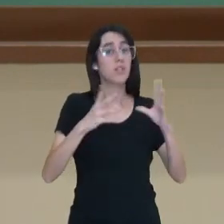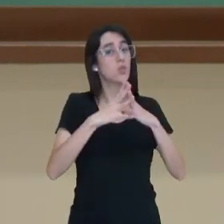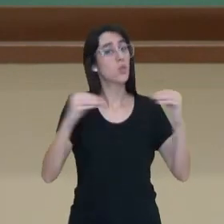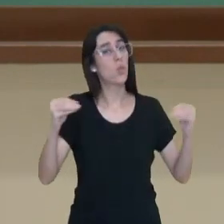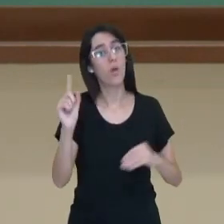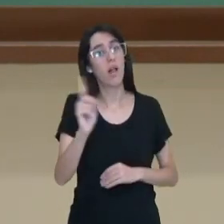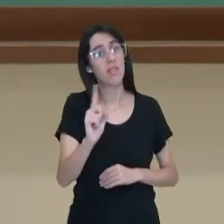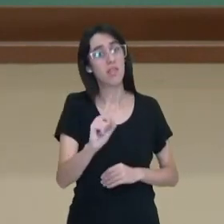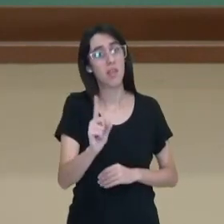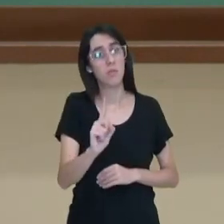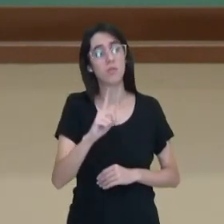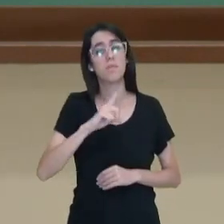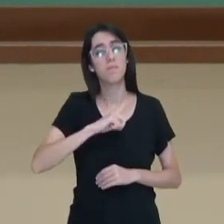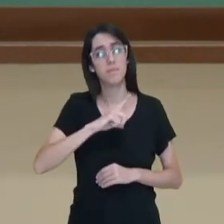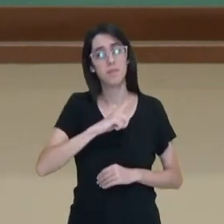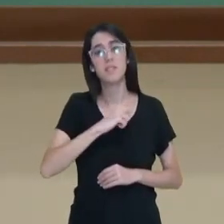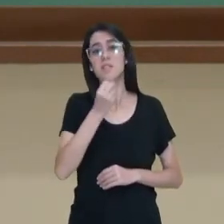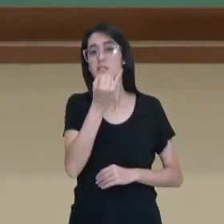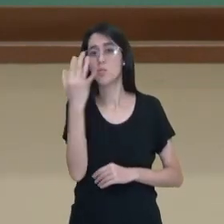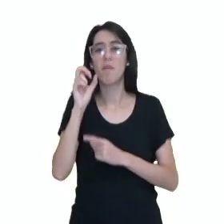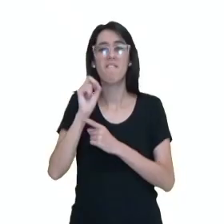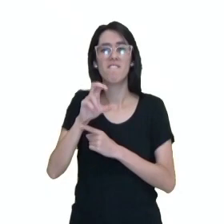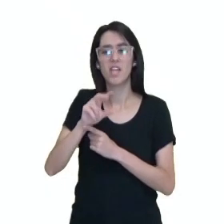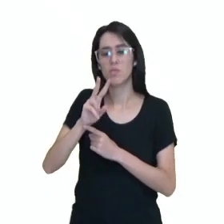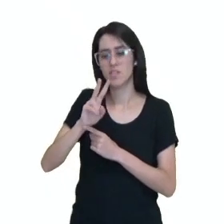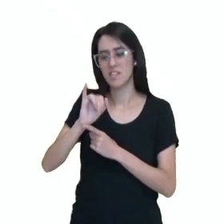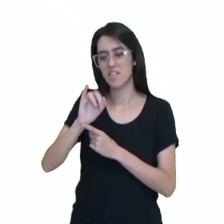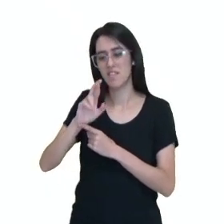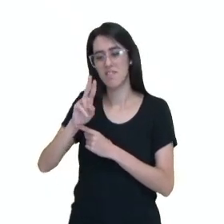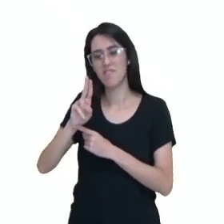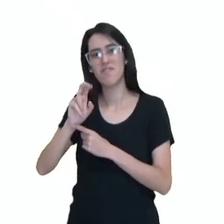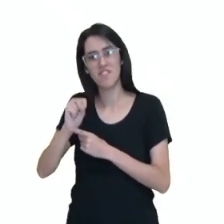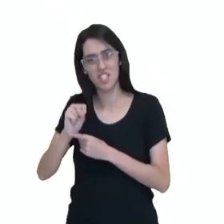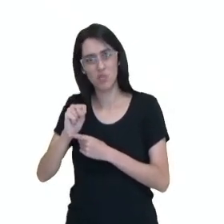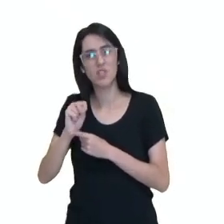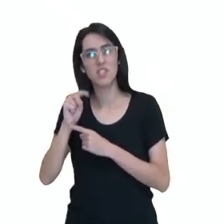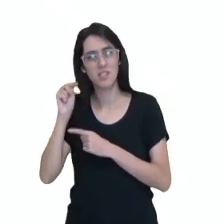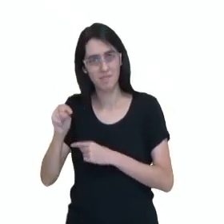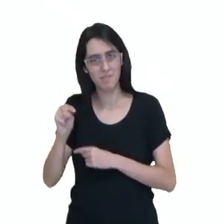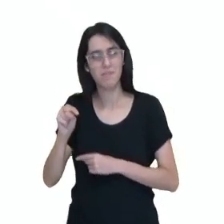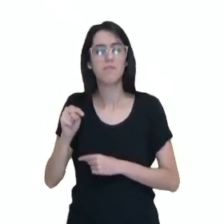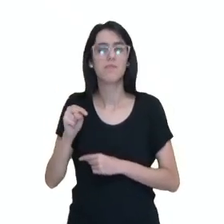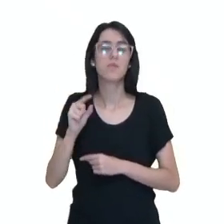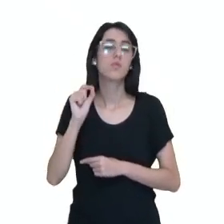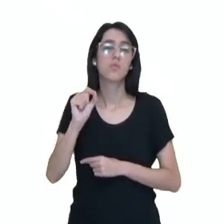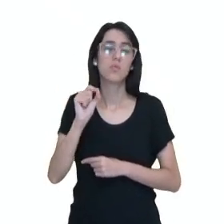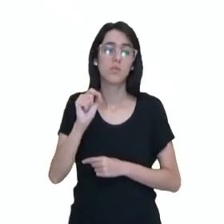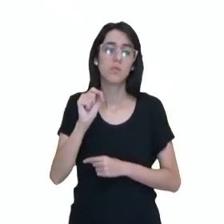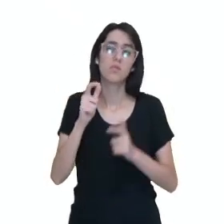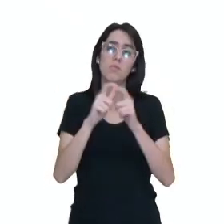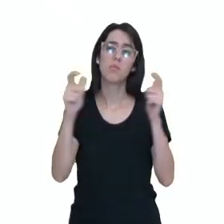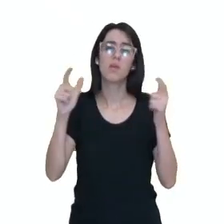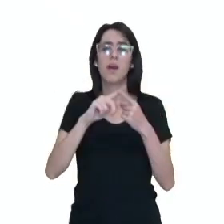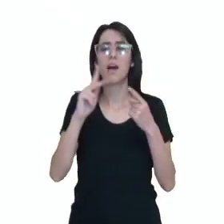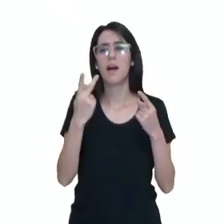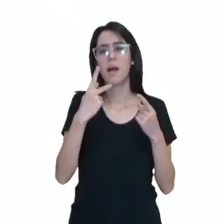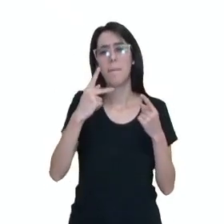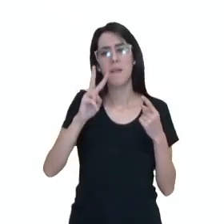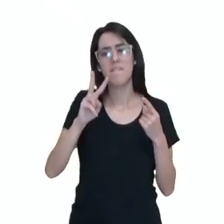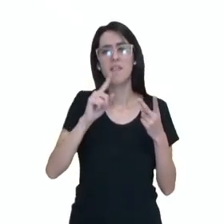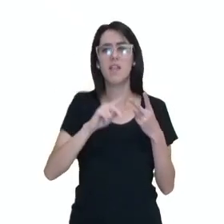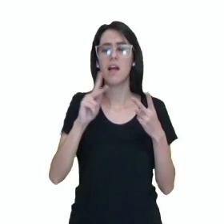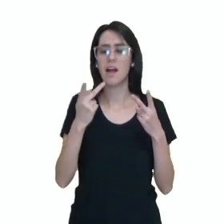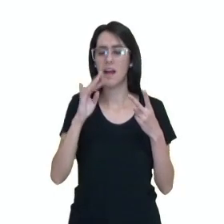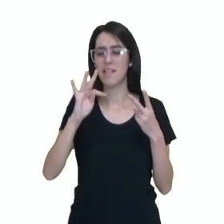que são causadas por vírus, você tem razão, tá? As istes causadas por vírus, por exemplo, né, HPV, HTLV,